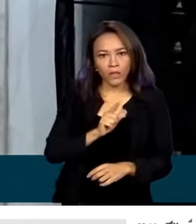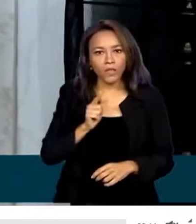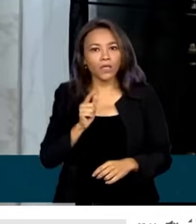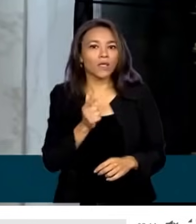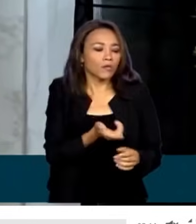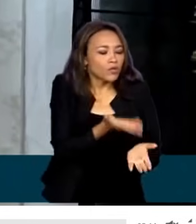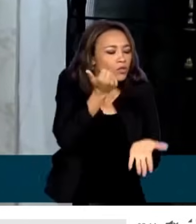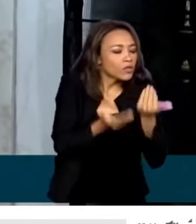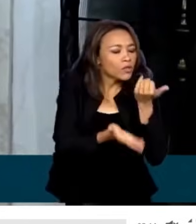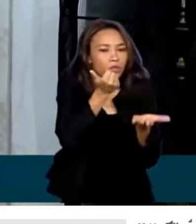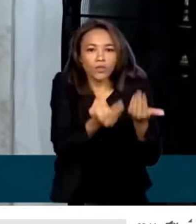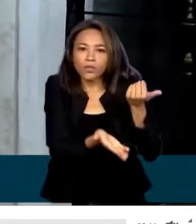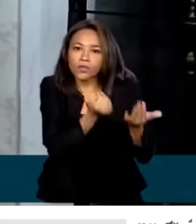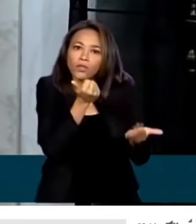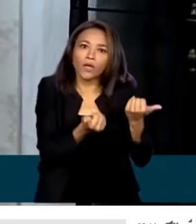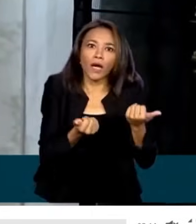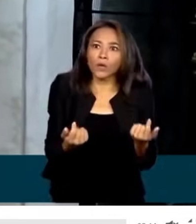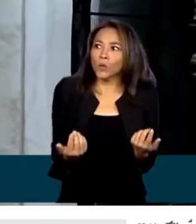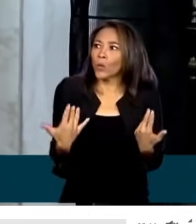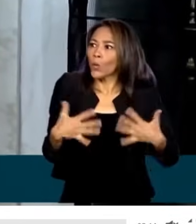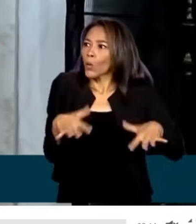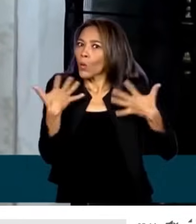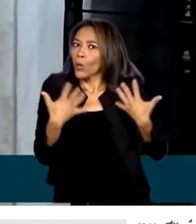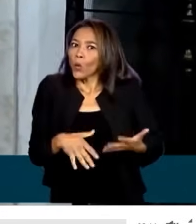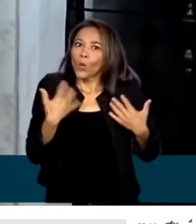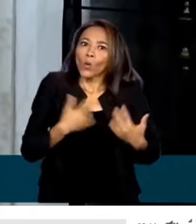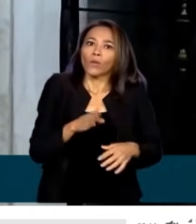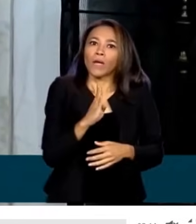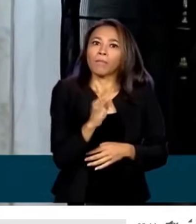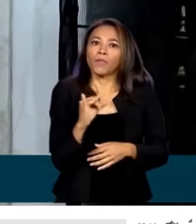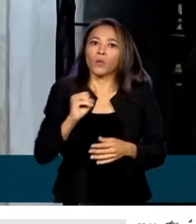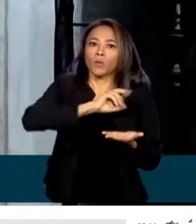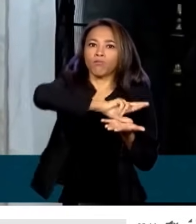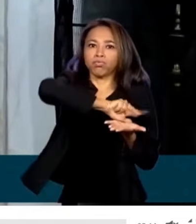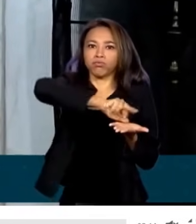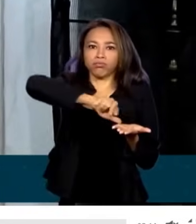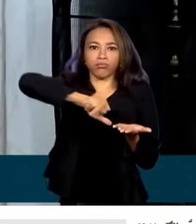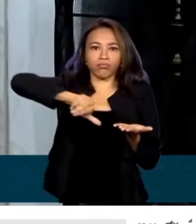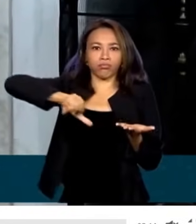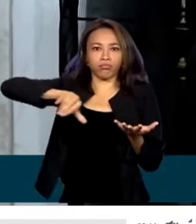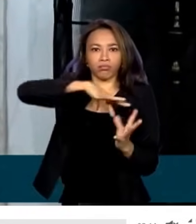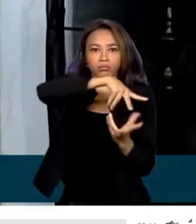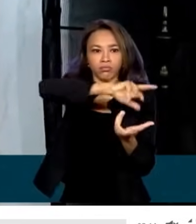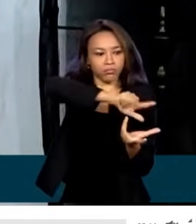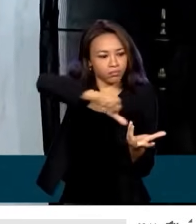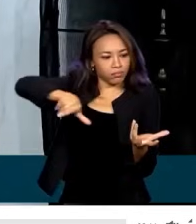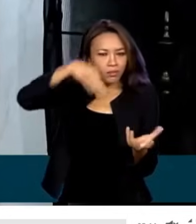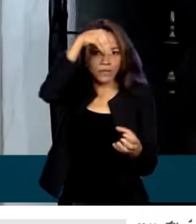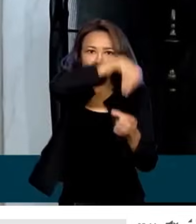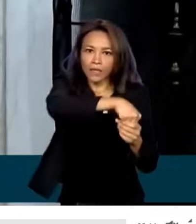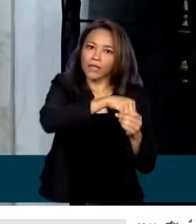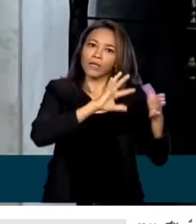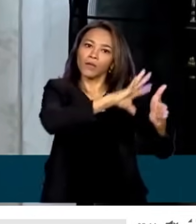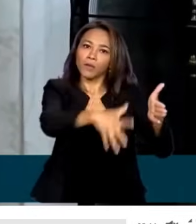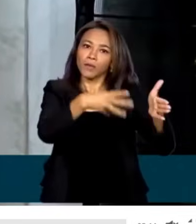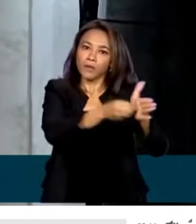ressuscitam o movimento sindical em dois países que abandonaram O Sindicatos que